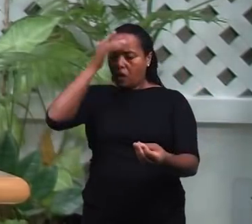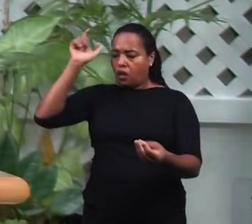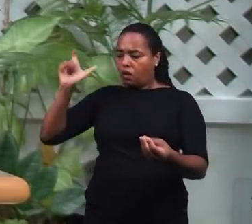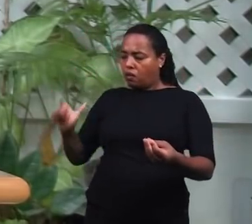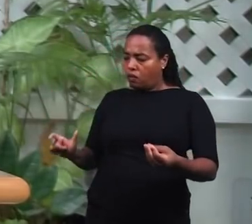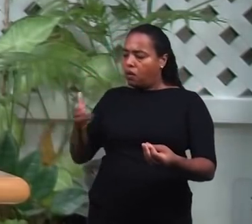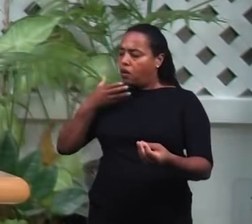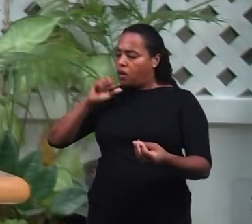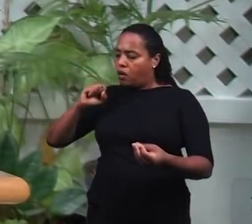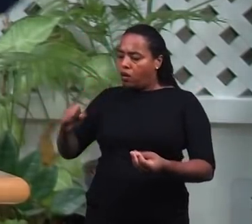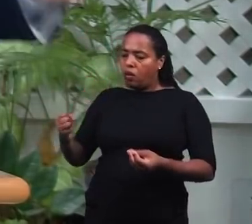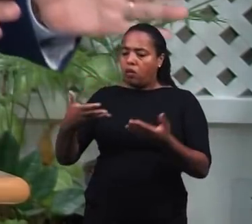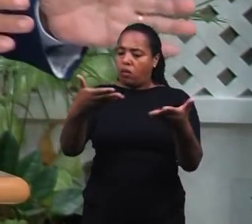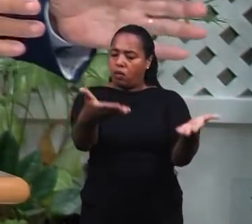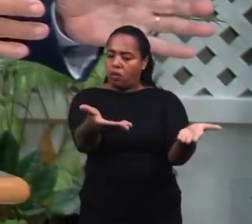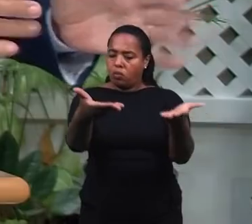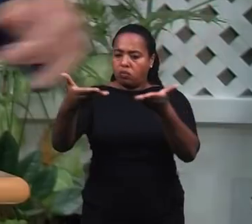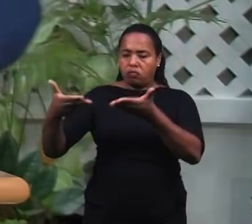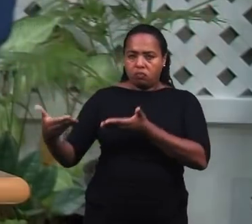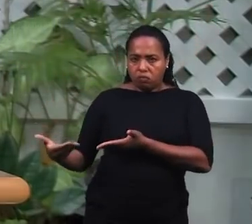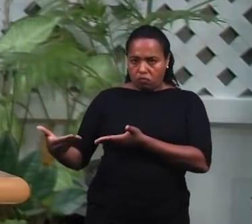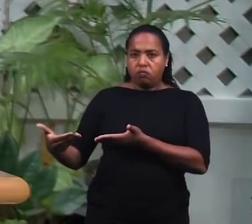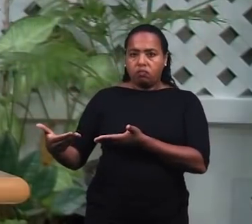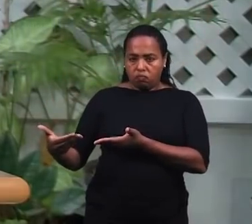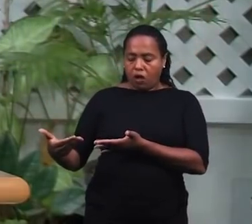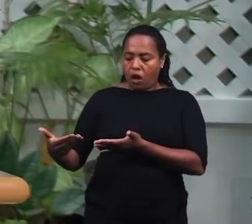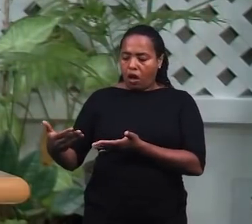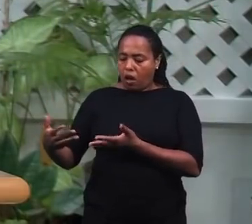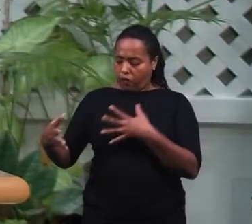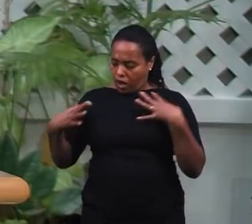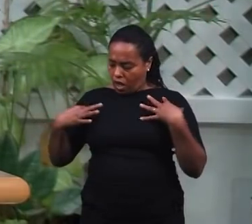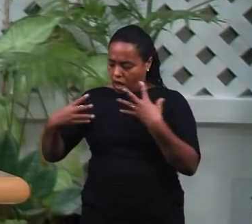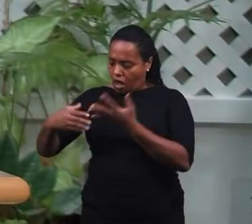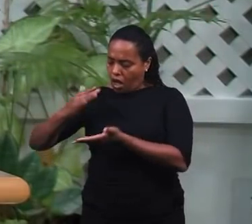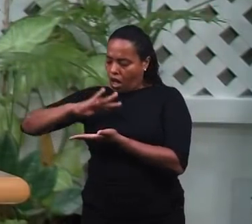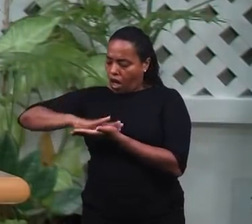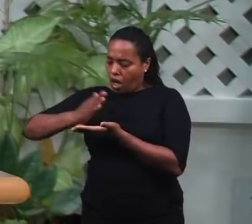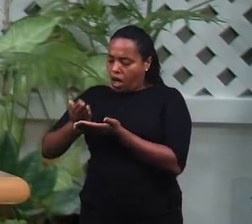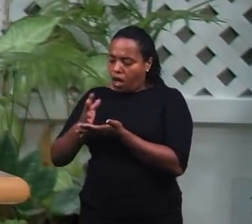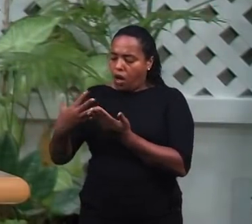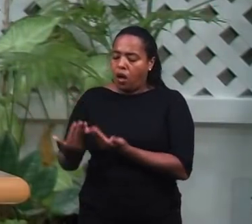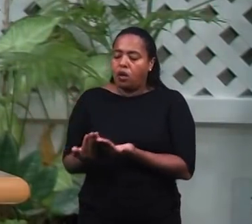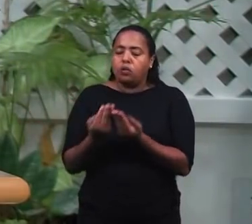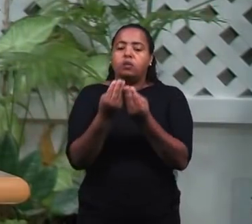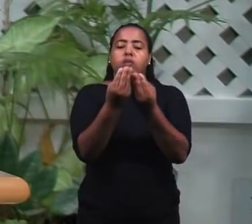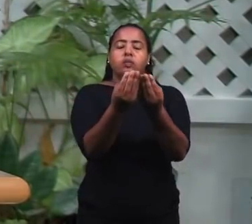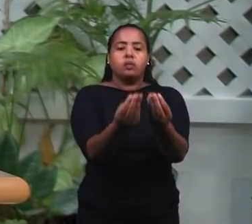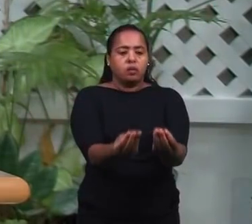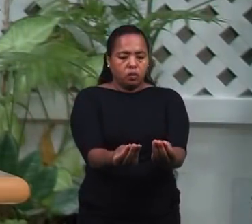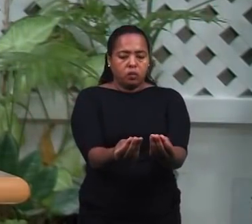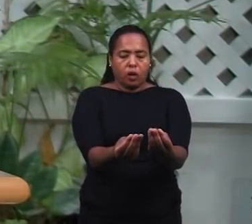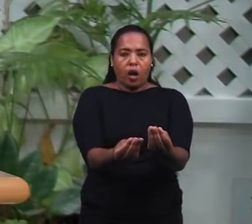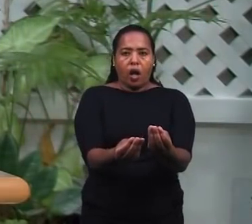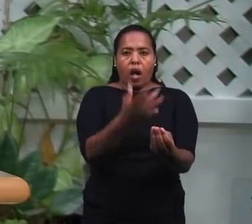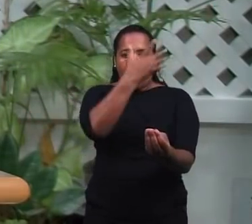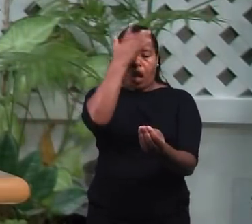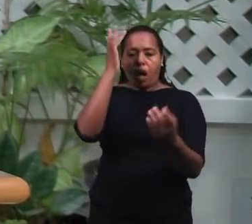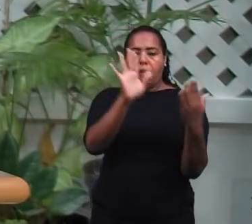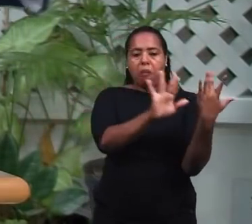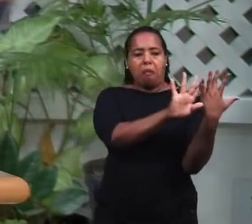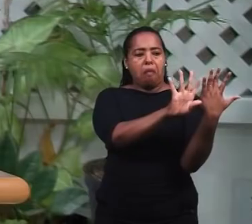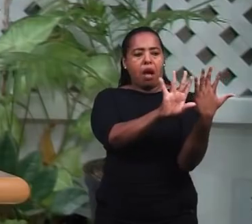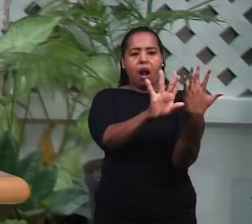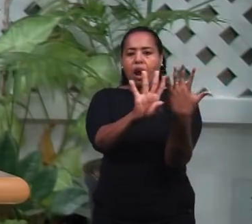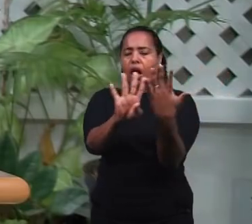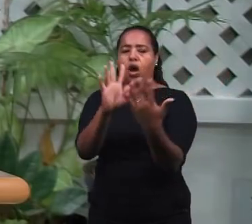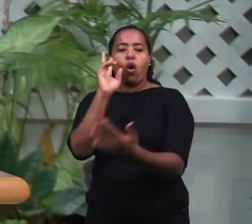havia convidado. Então, havia um convite do pai, ele dava vestes para destacar aquelas pessoas que foram